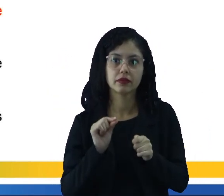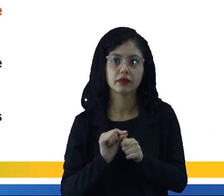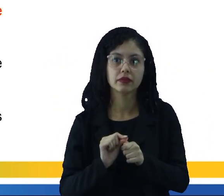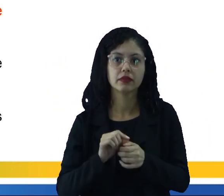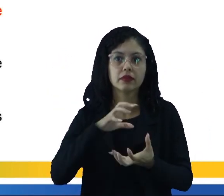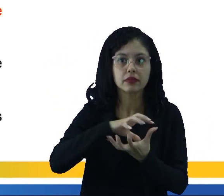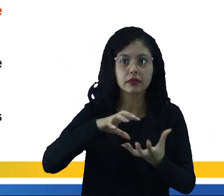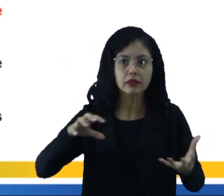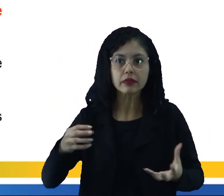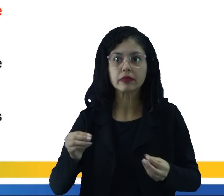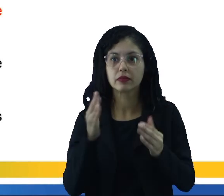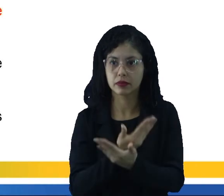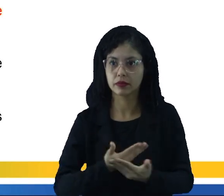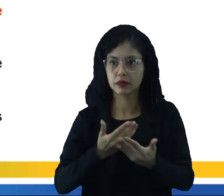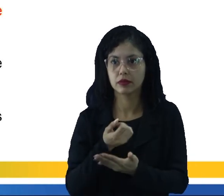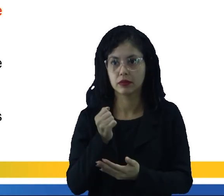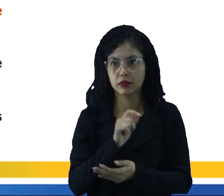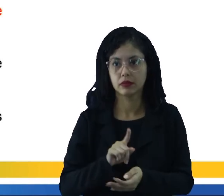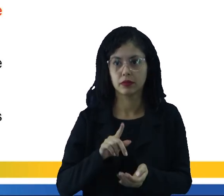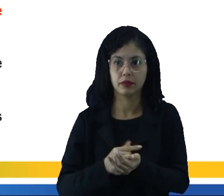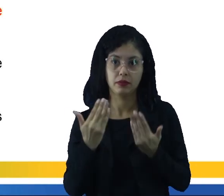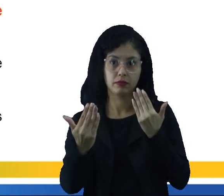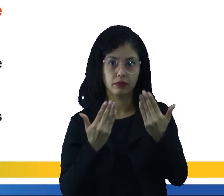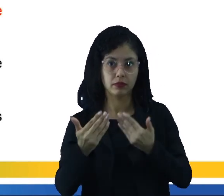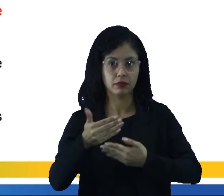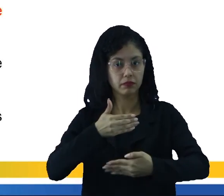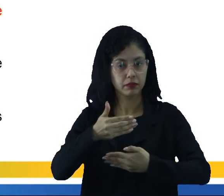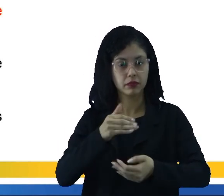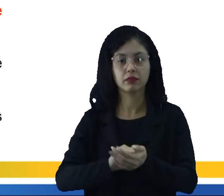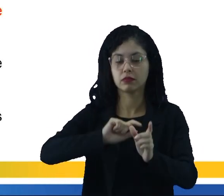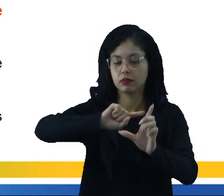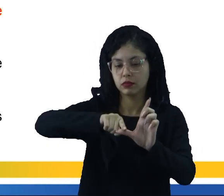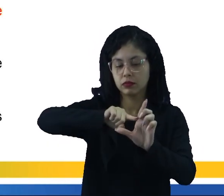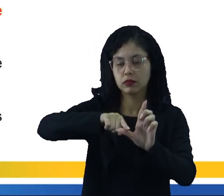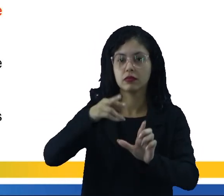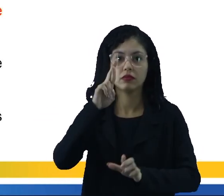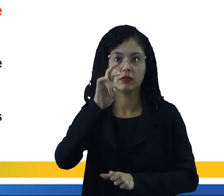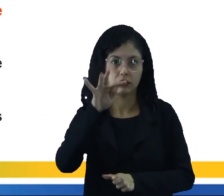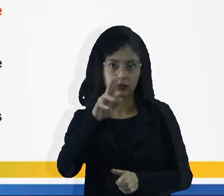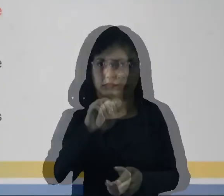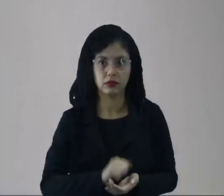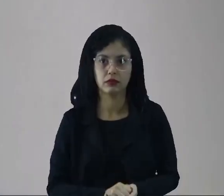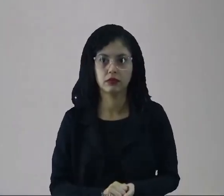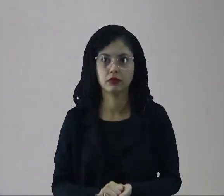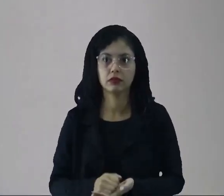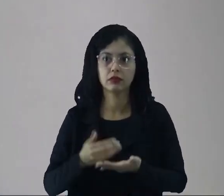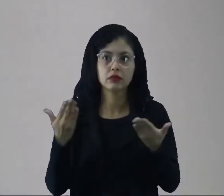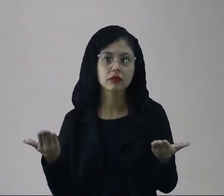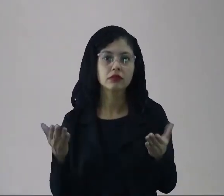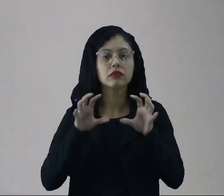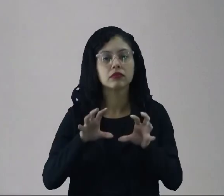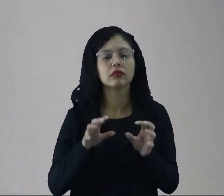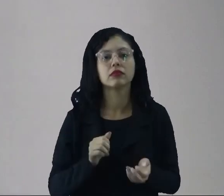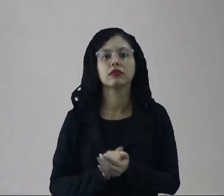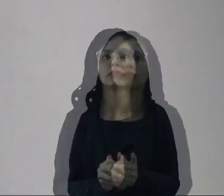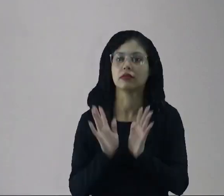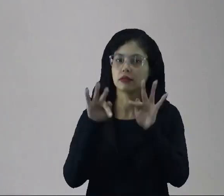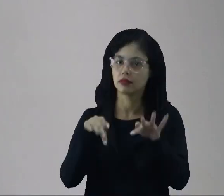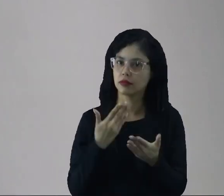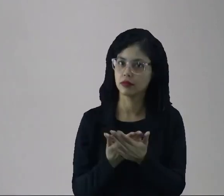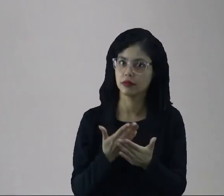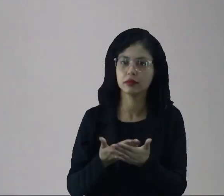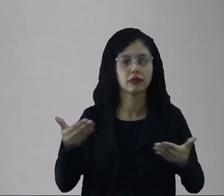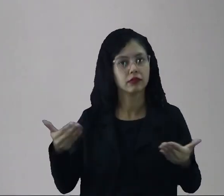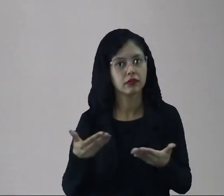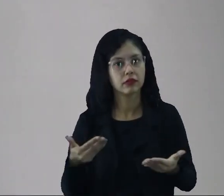dos continentes preservando a área. Seus paralelos e meridianos formam ângulos retos. Com isso, a gente encerra a